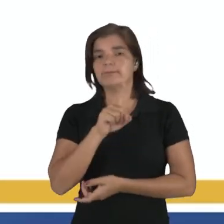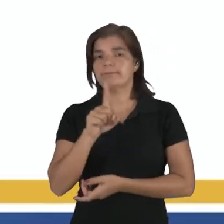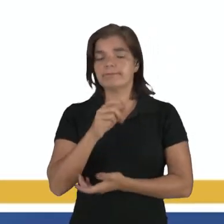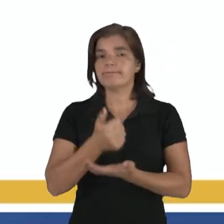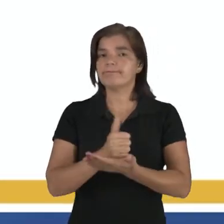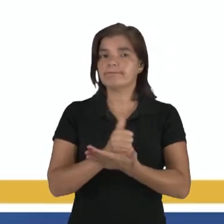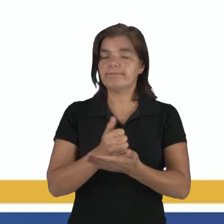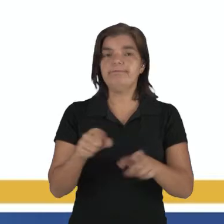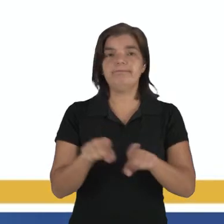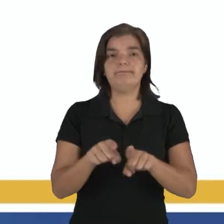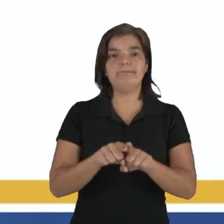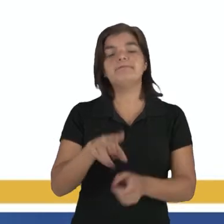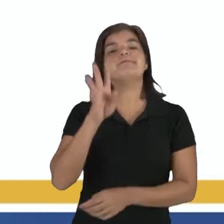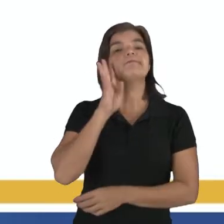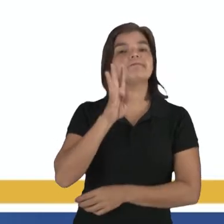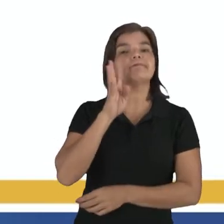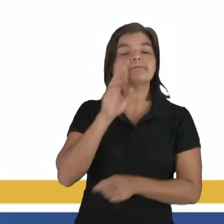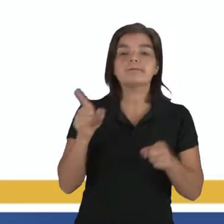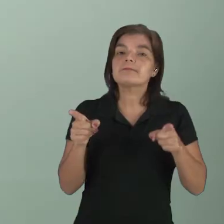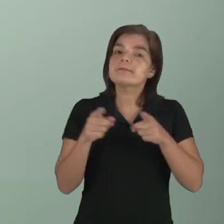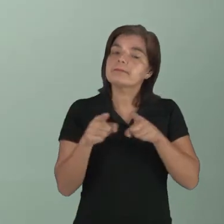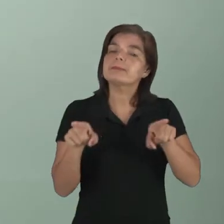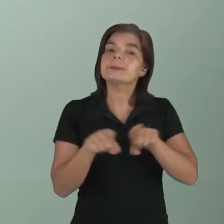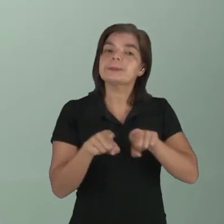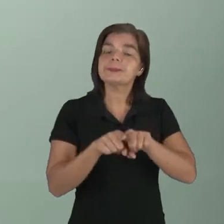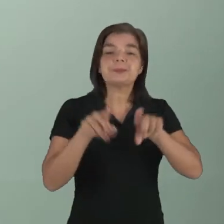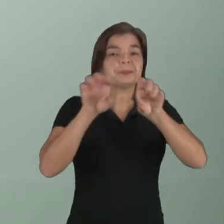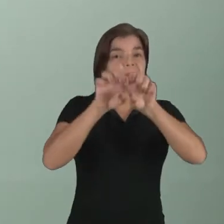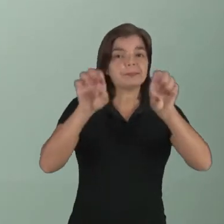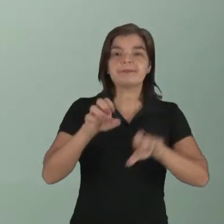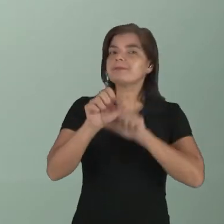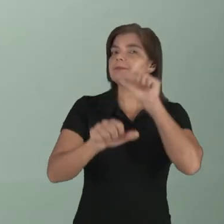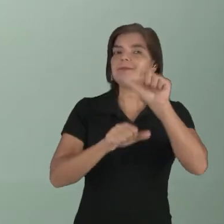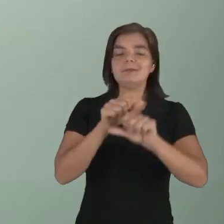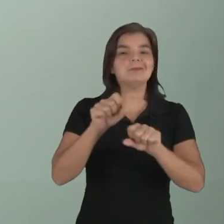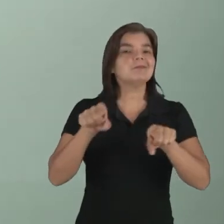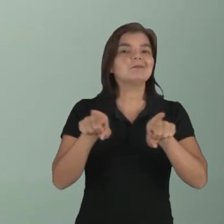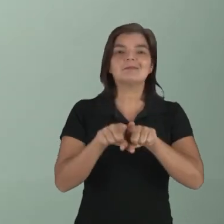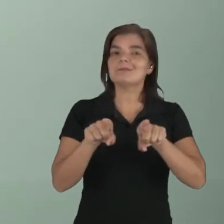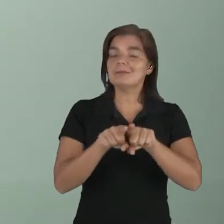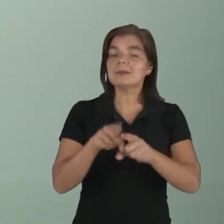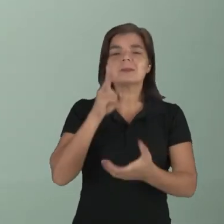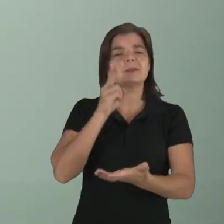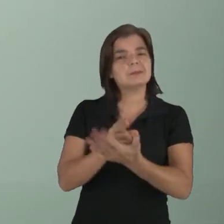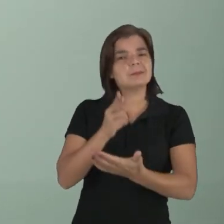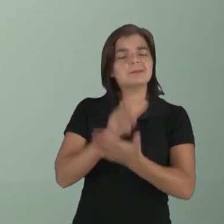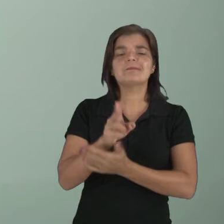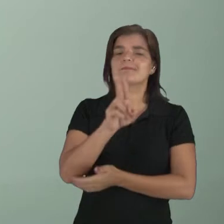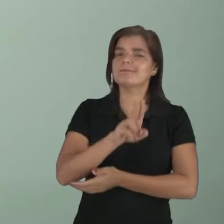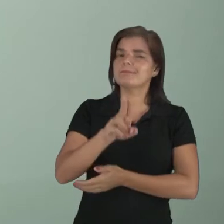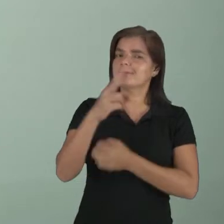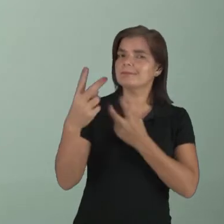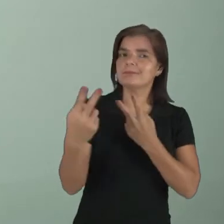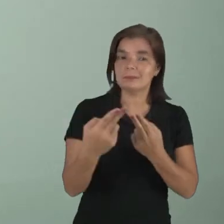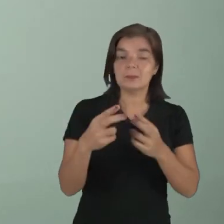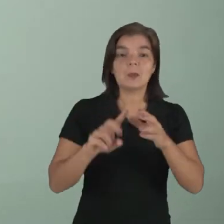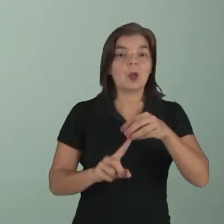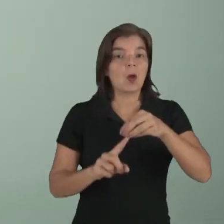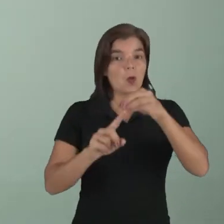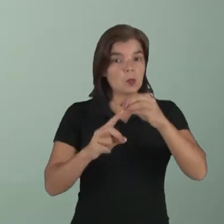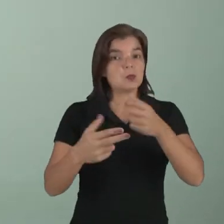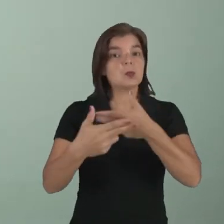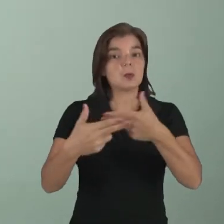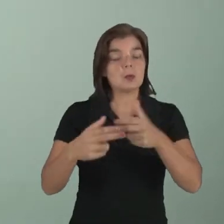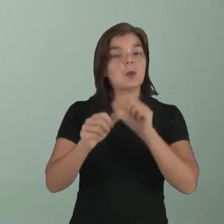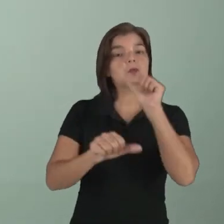joguei. O legal das respostas curtas, pessoal, é que essa estrutura nunca vai mudar. Vocês vão sempre usar ela do mesmo jeito. A única coisa que